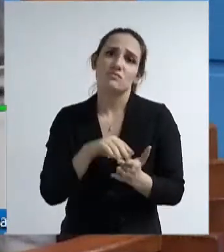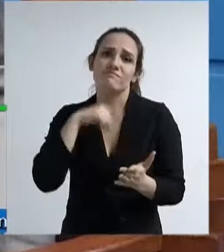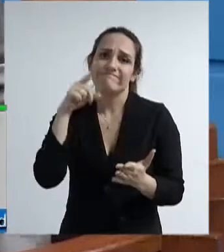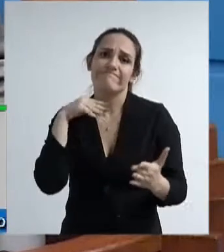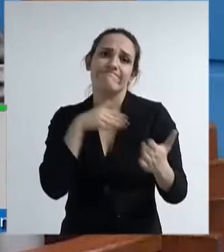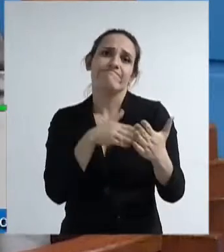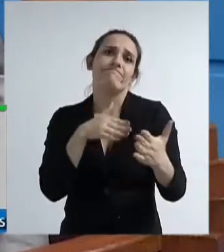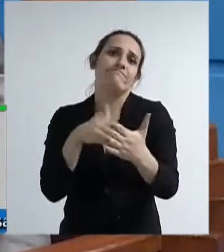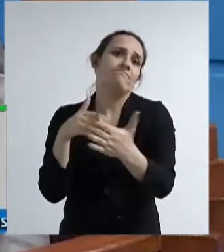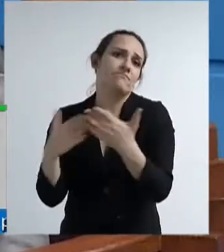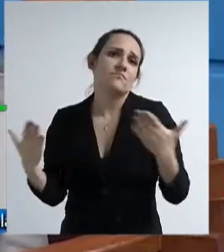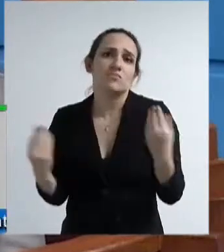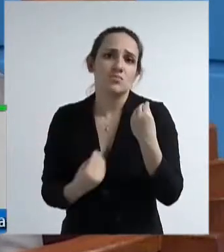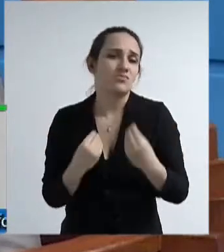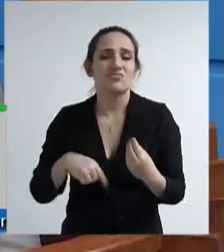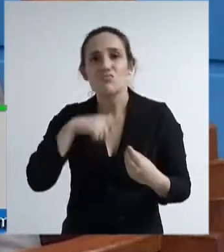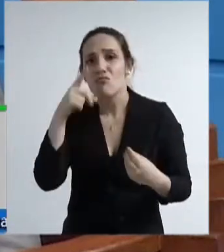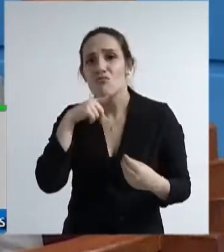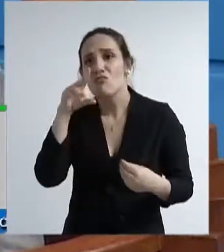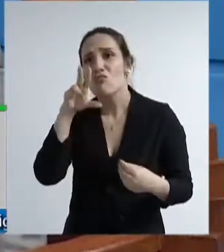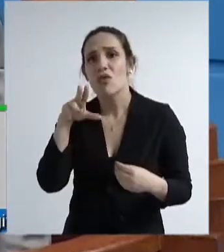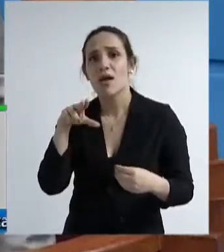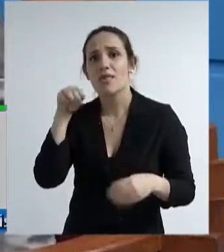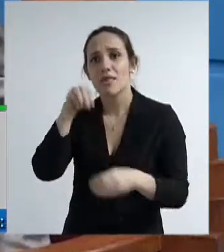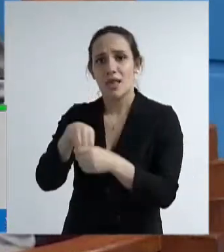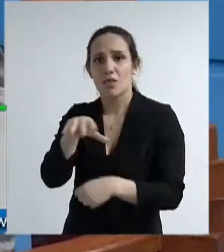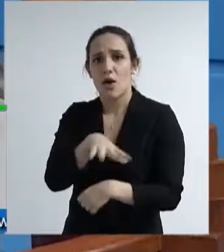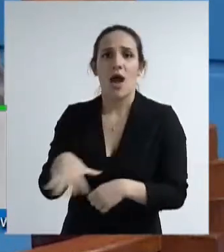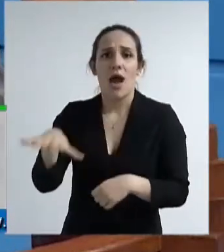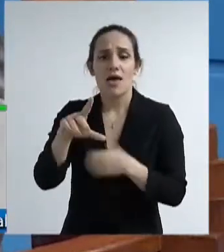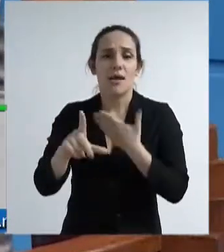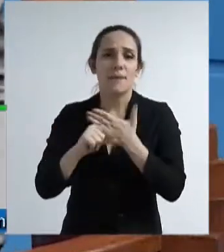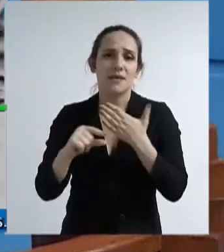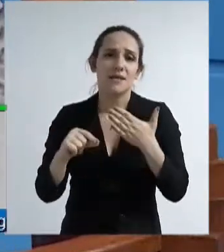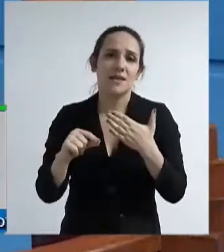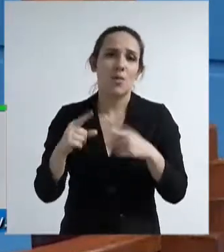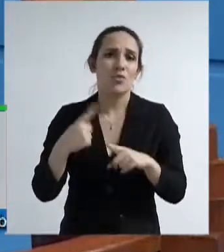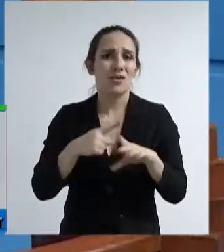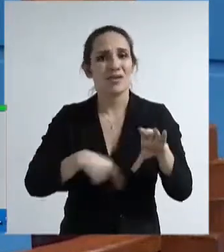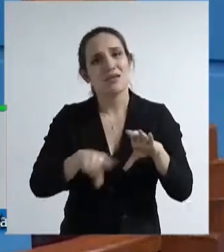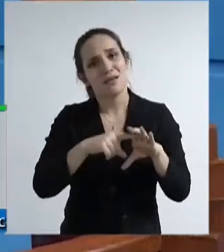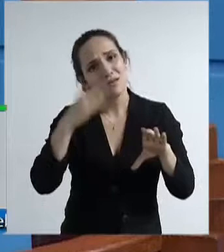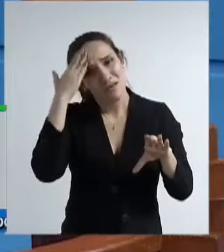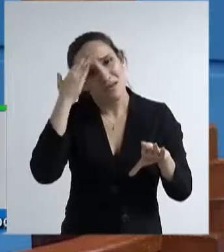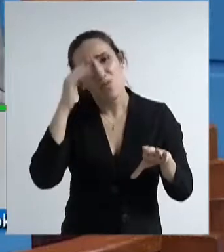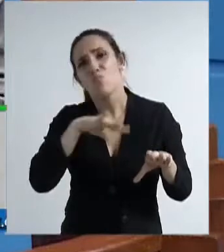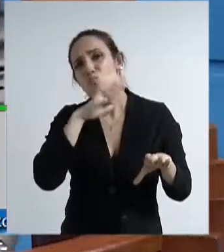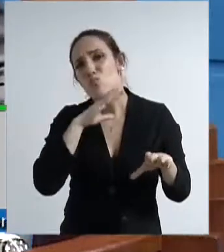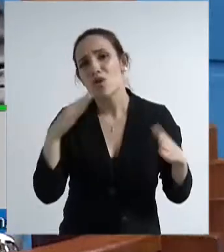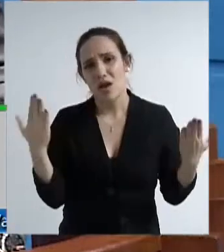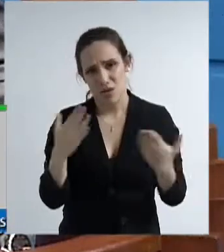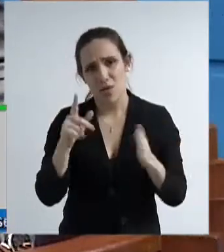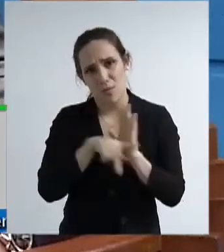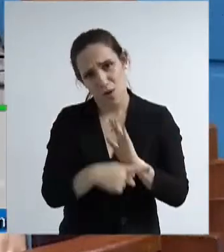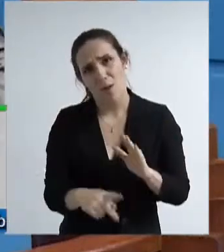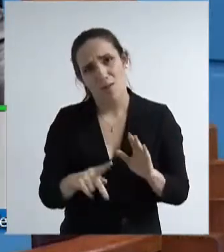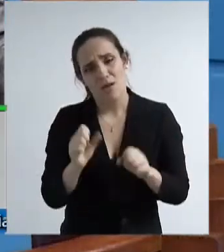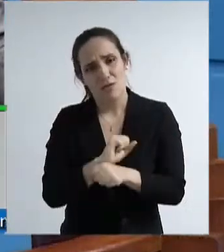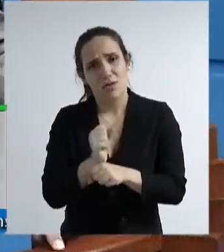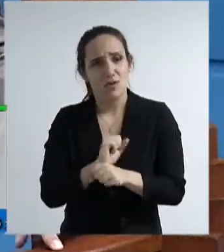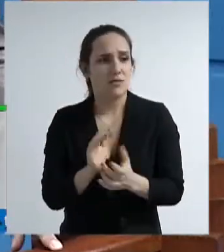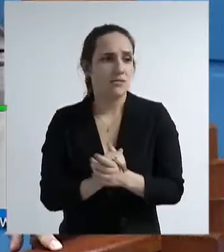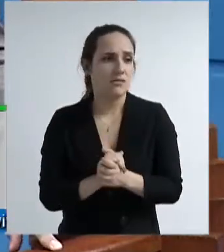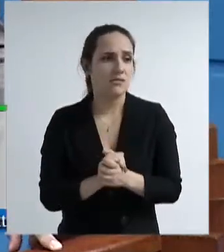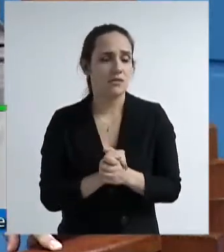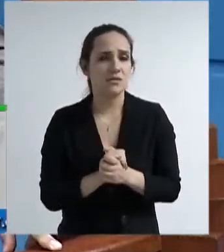inviabilidade real de se locomover e trabalhar utilizando os pneus tradicionais. Por inúmeras vezes, os próprios veículos oficiais